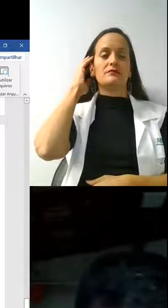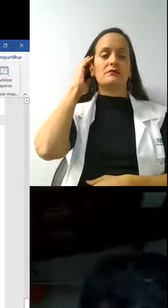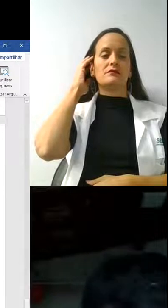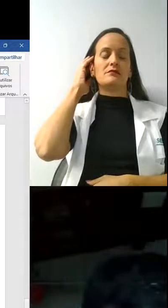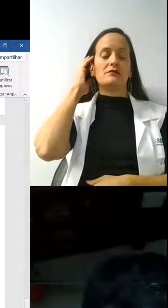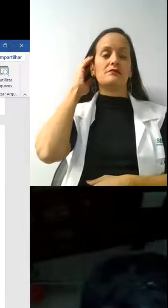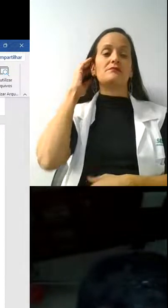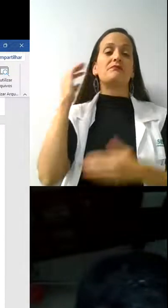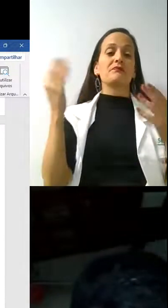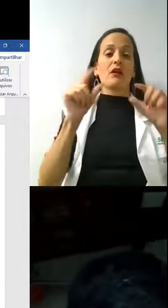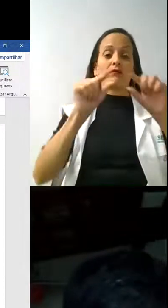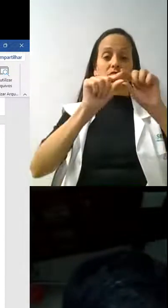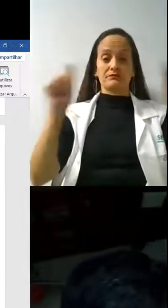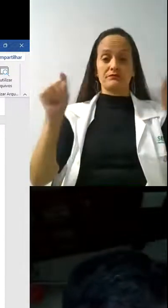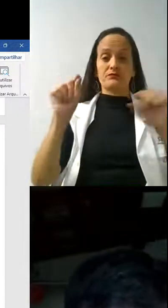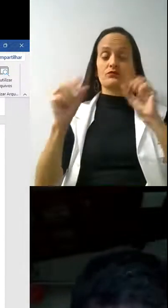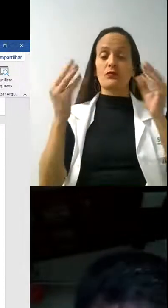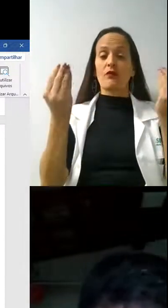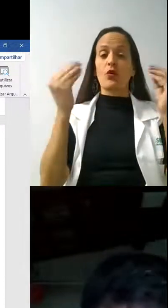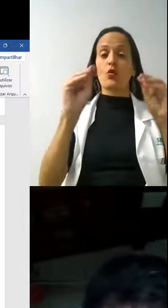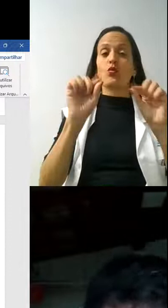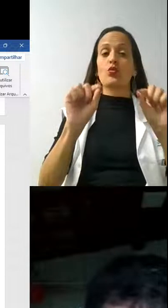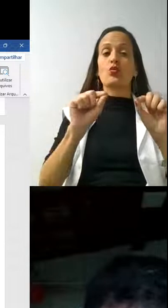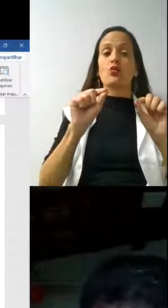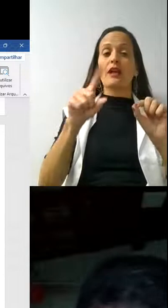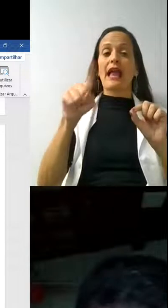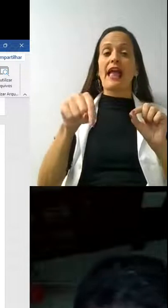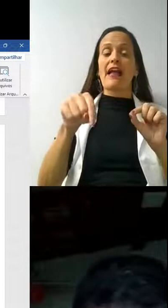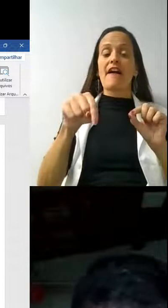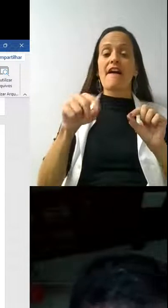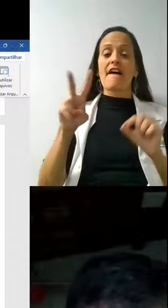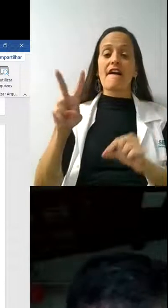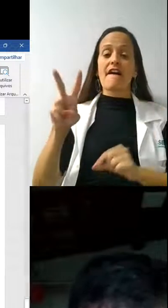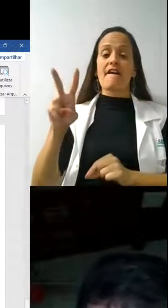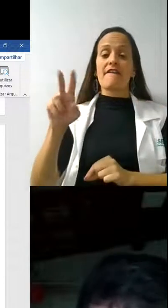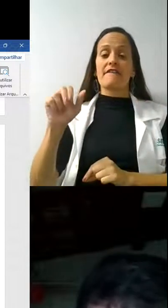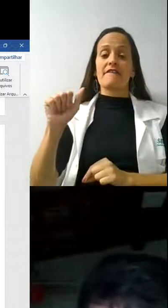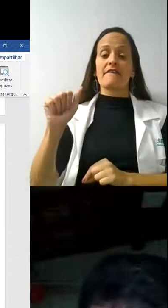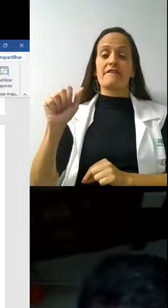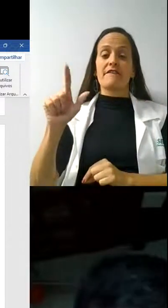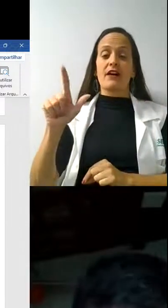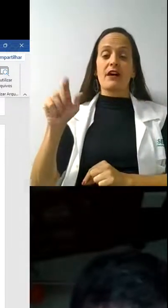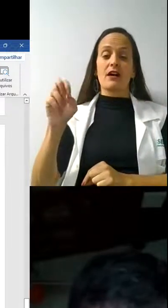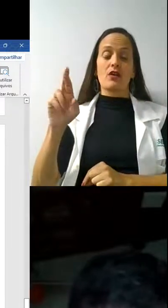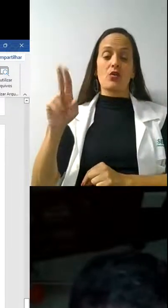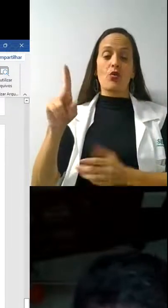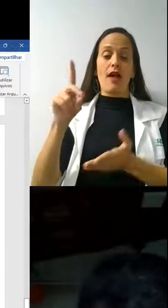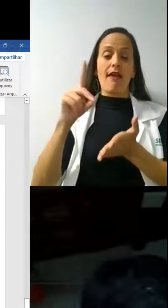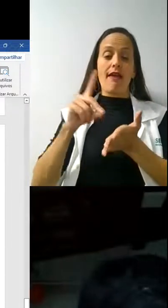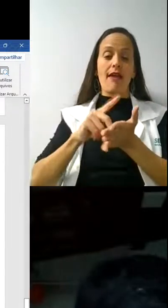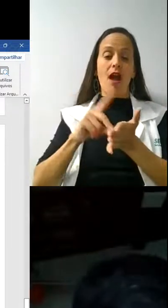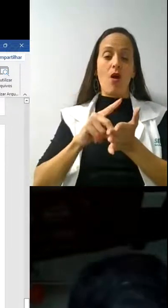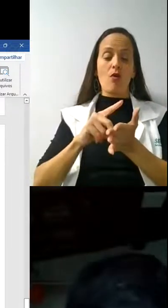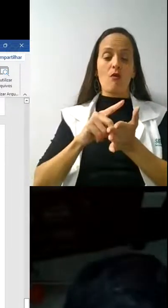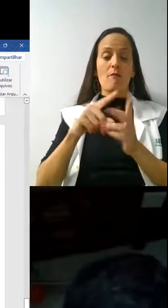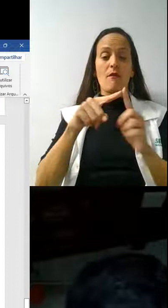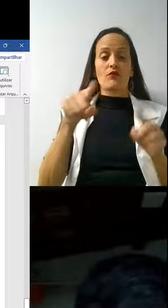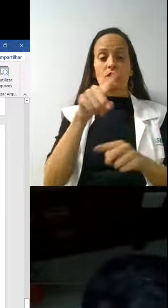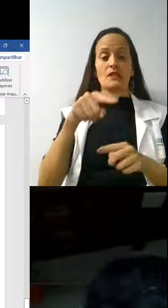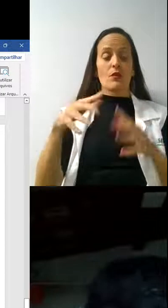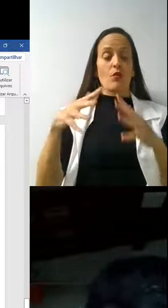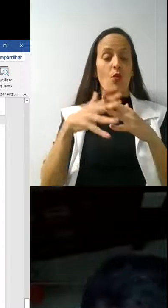Justamente para poder ajudar na explicação aqui dos cálculos que eu estou fazendo, né? Senão você não vai saber que conta que eu